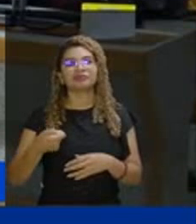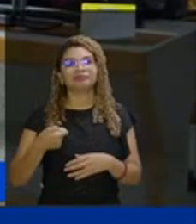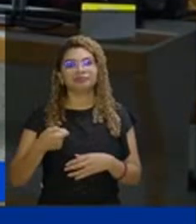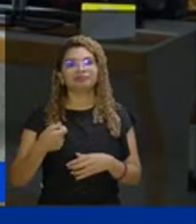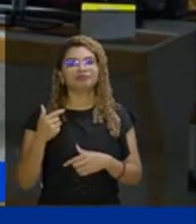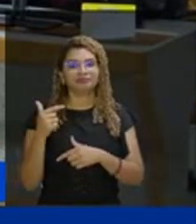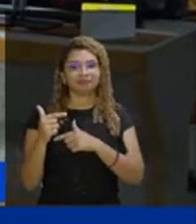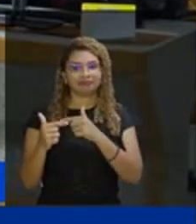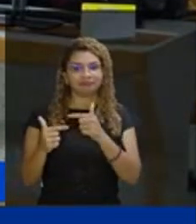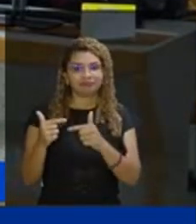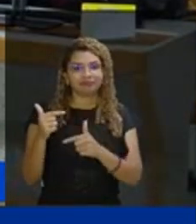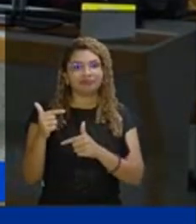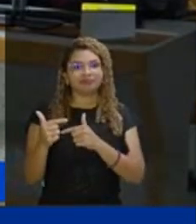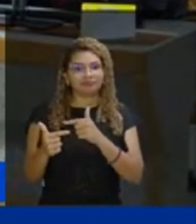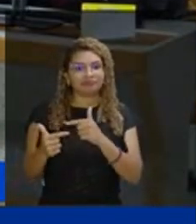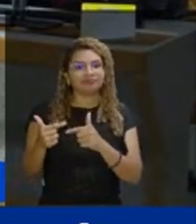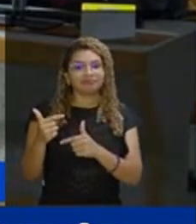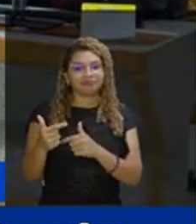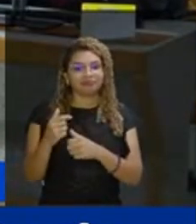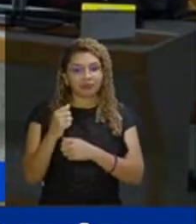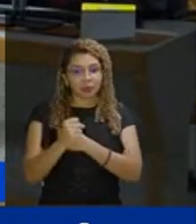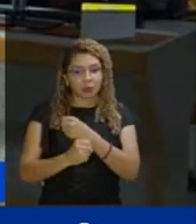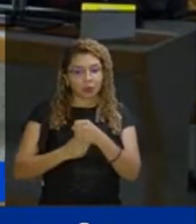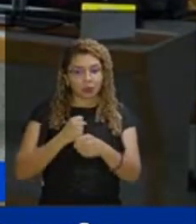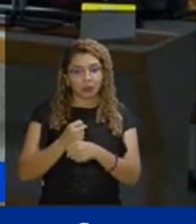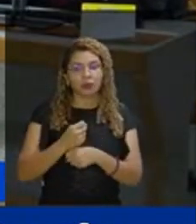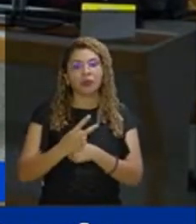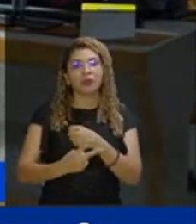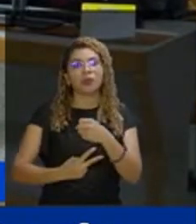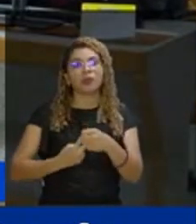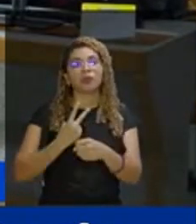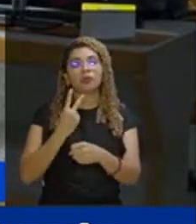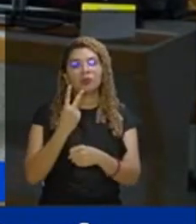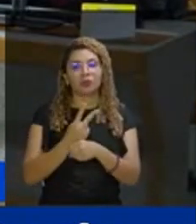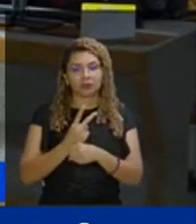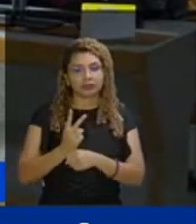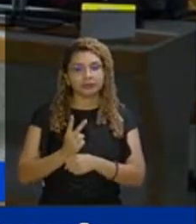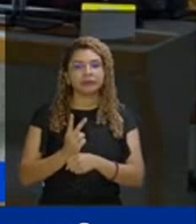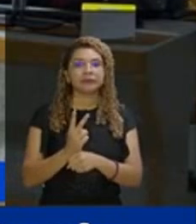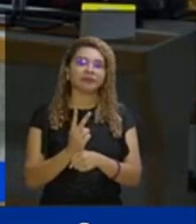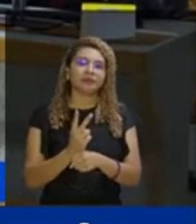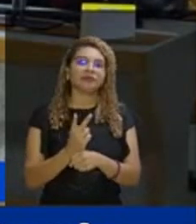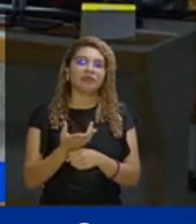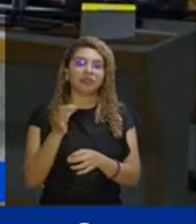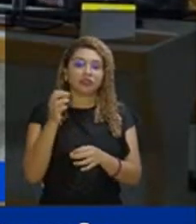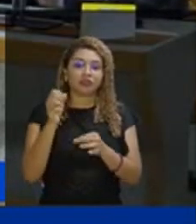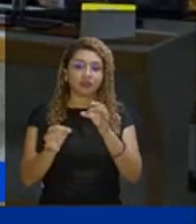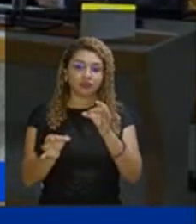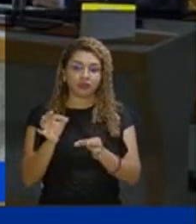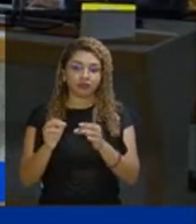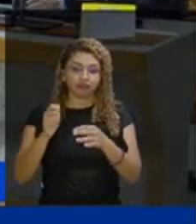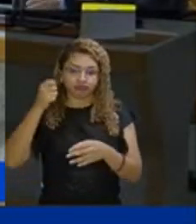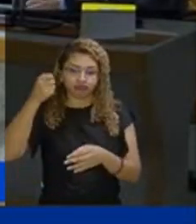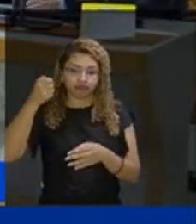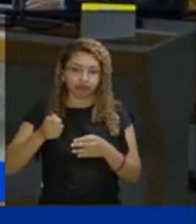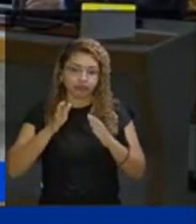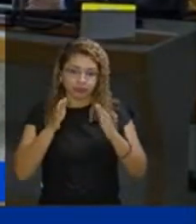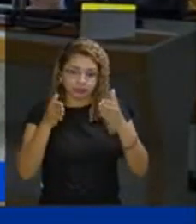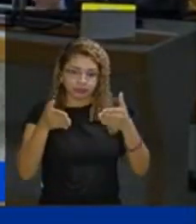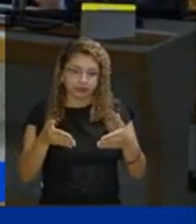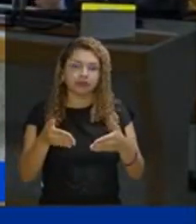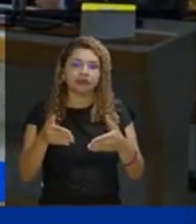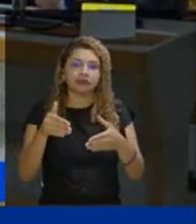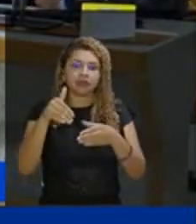um mandato transitório de uma função pública tão relevante como a de um juiz membro de uma Corte